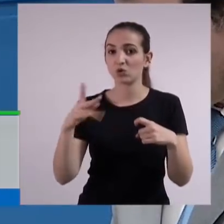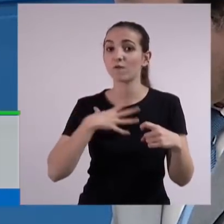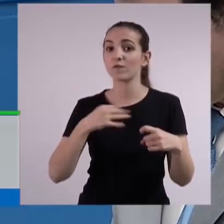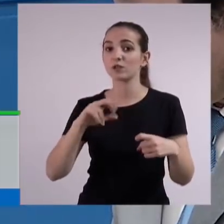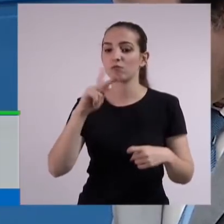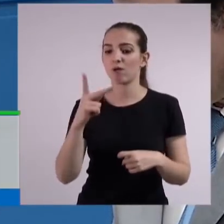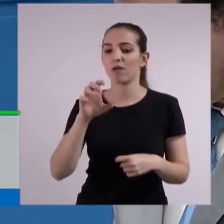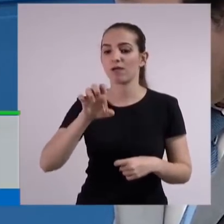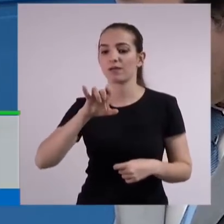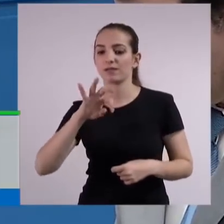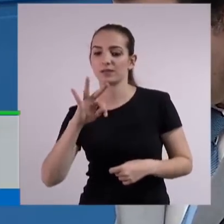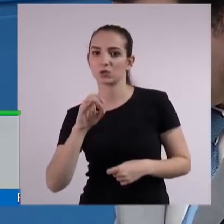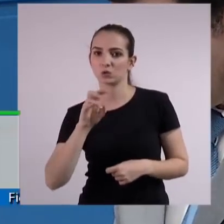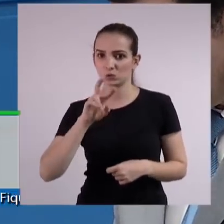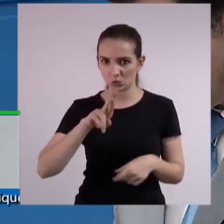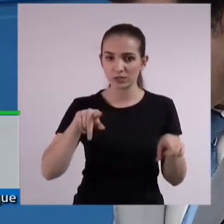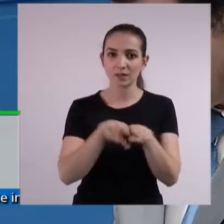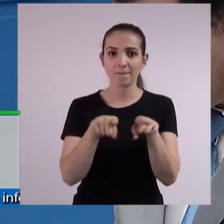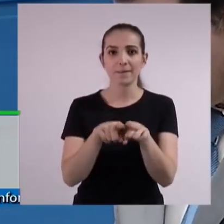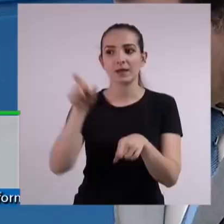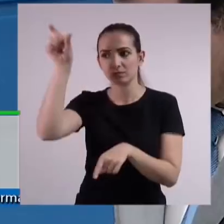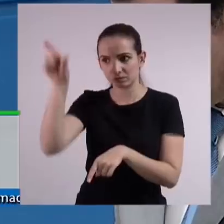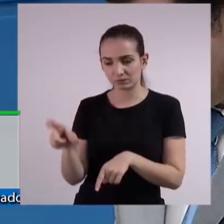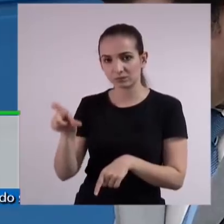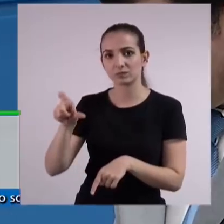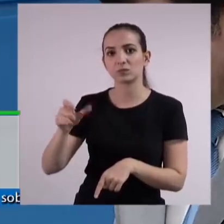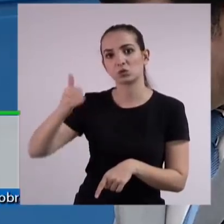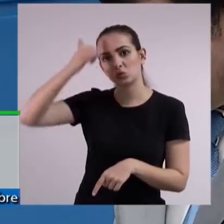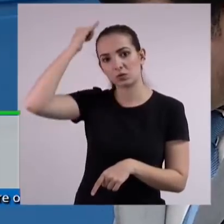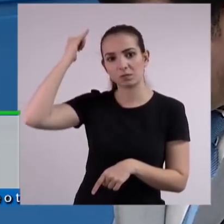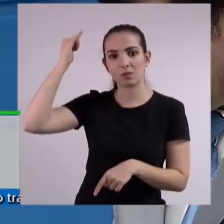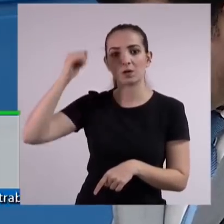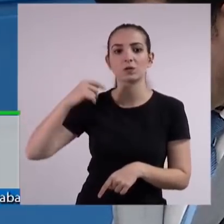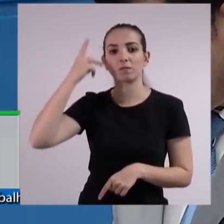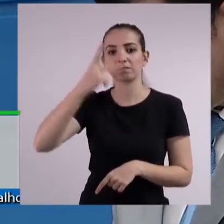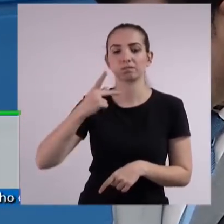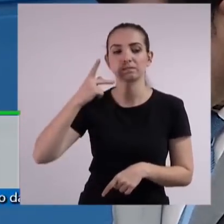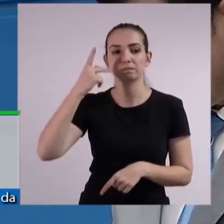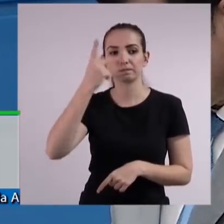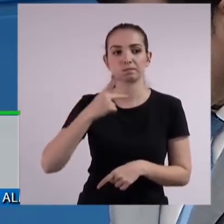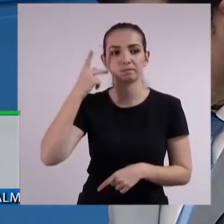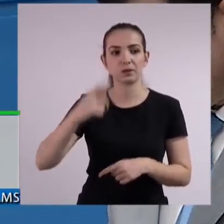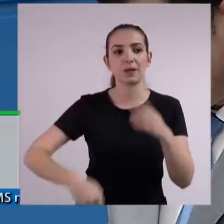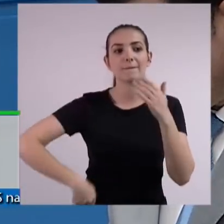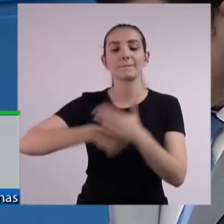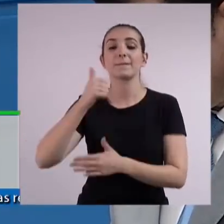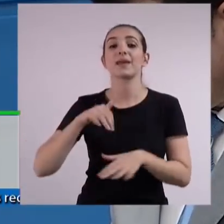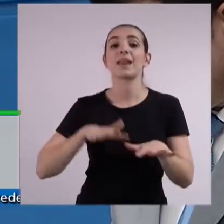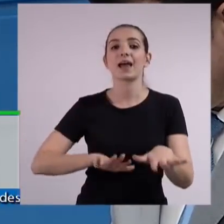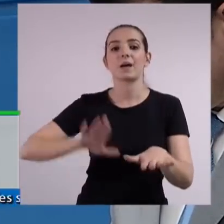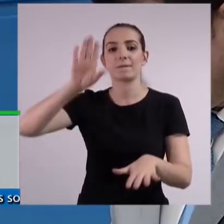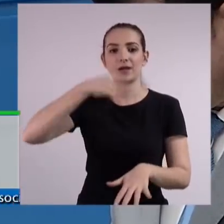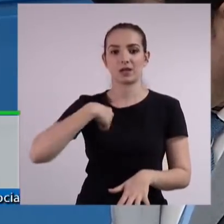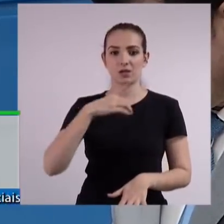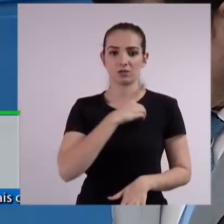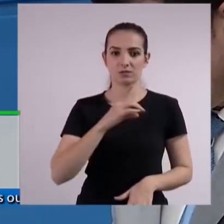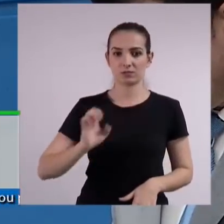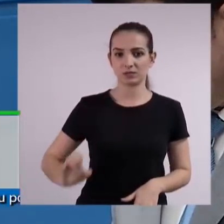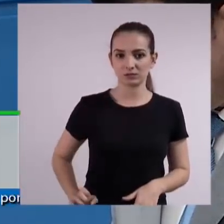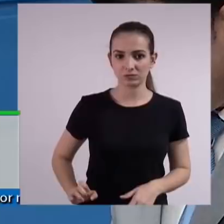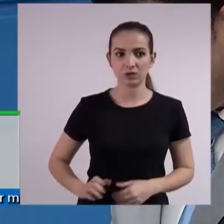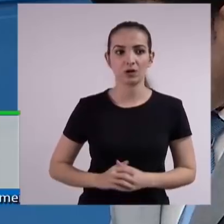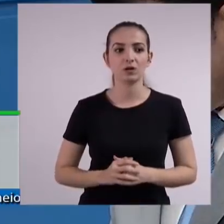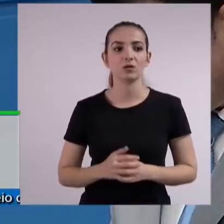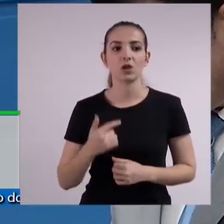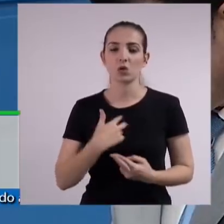Conhecia o Júnior Mock, político, na sua primeira campanha a deputado estadual, do qual eu fui responsável em Campo Grande pela